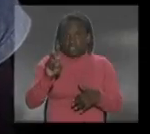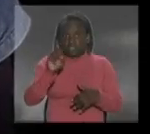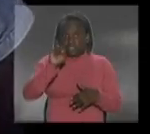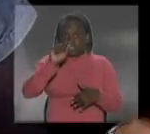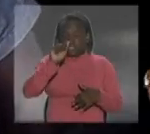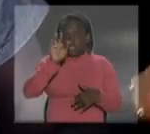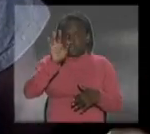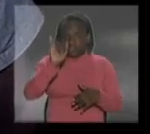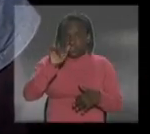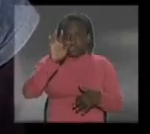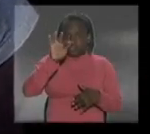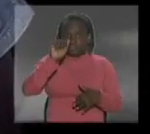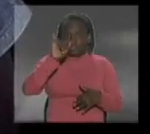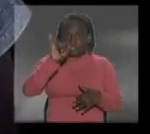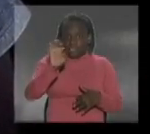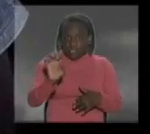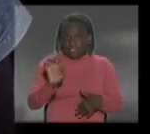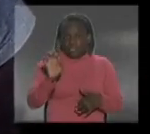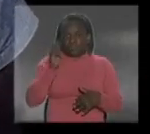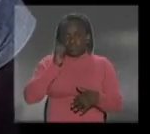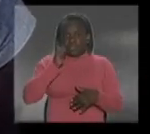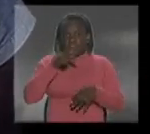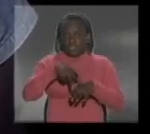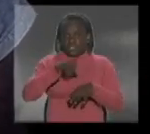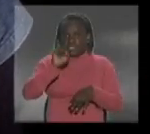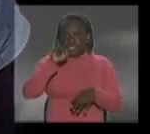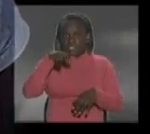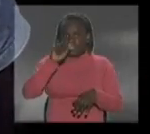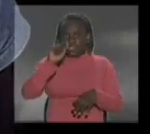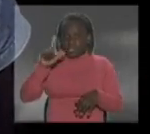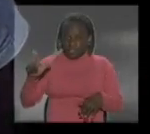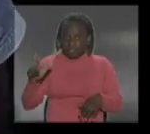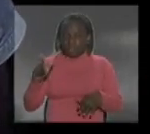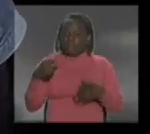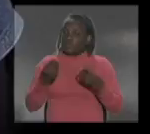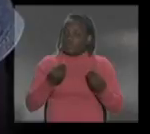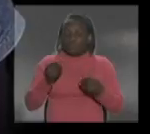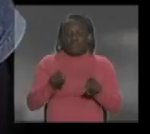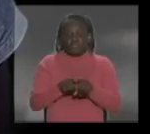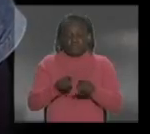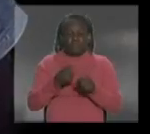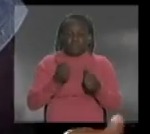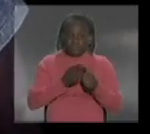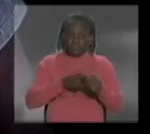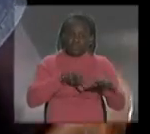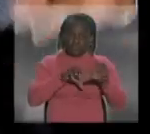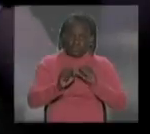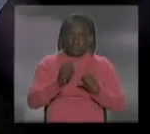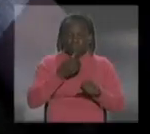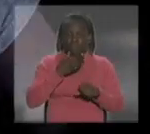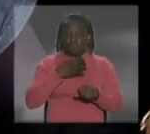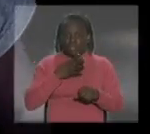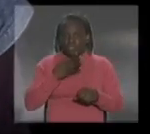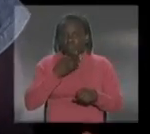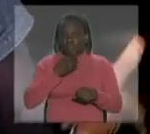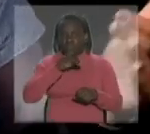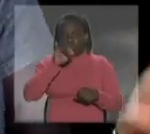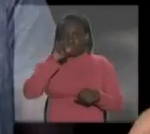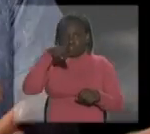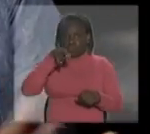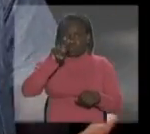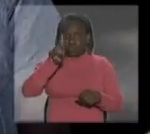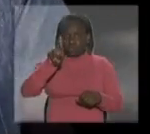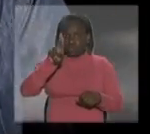Faye, senegalesa, que vai fazer esse filme como? Depois de um processo de formação também. Ela conhece o Jean Rouch, depois ela vai para Paris